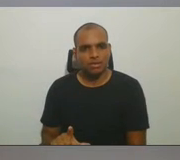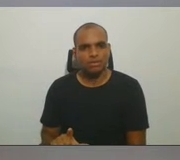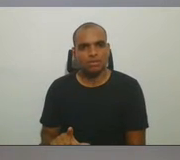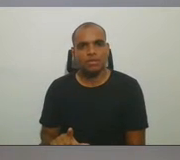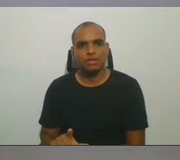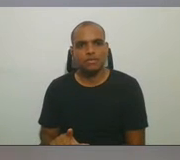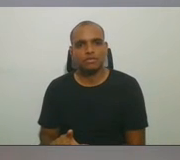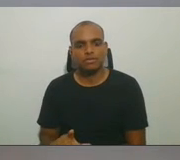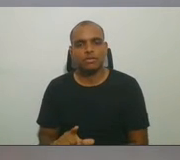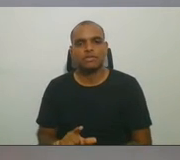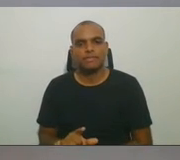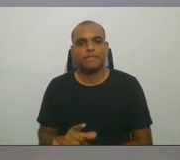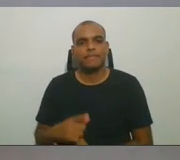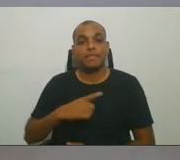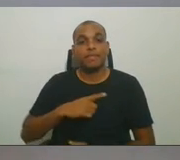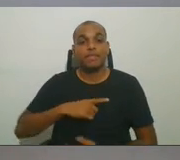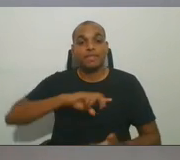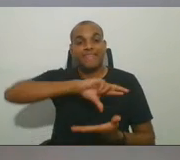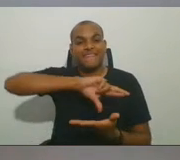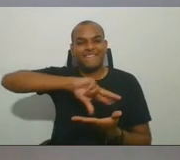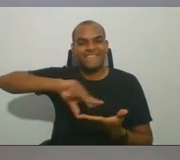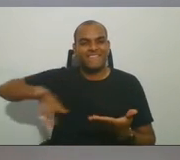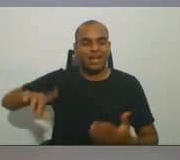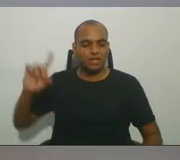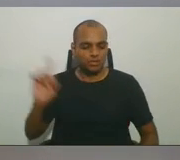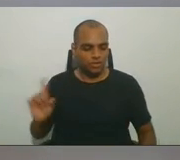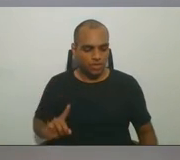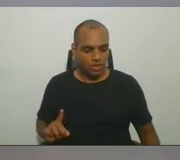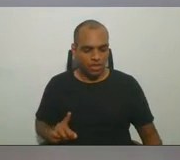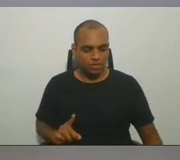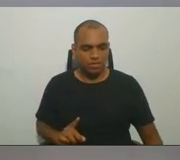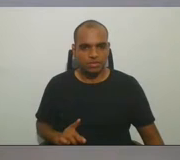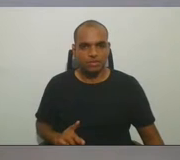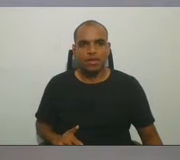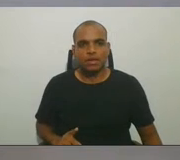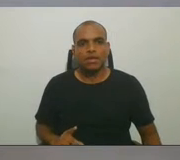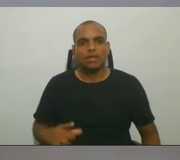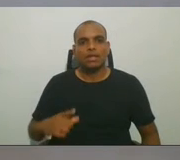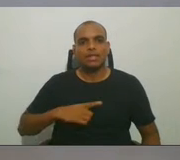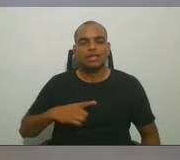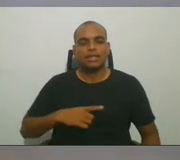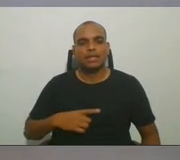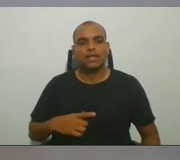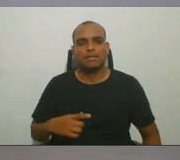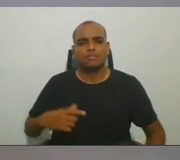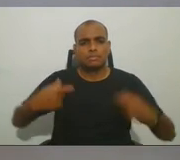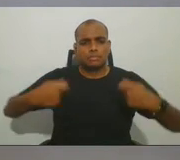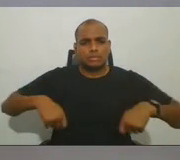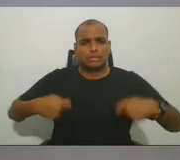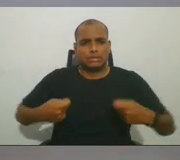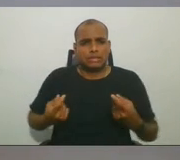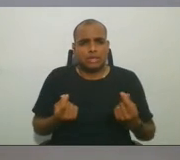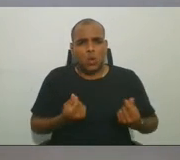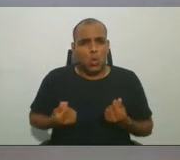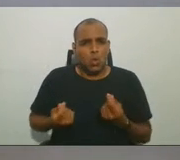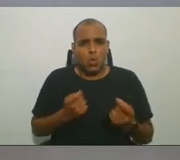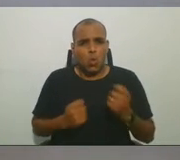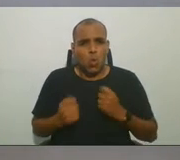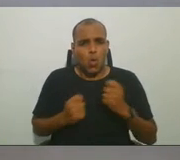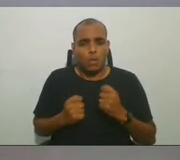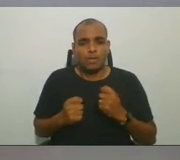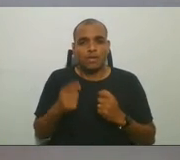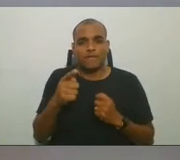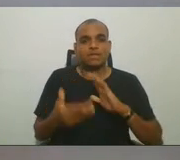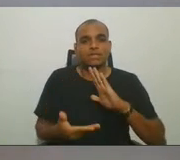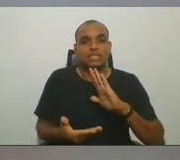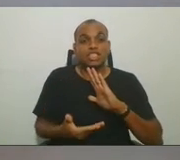ele coloca em xeque, né, uma série de direitos. E isso é diante da necessidade econômica, você